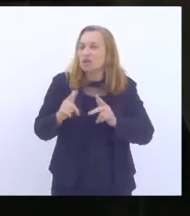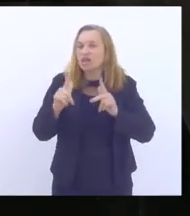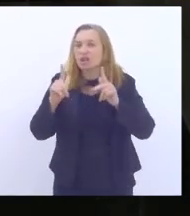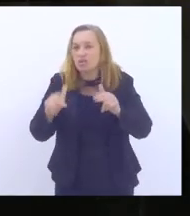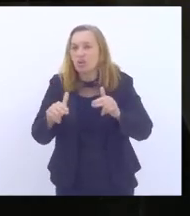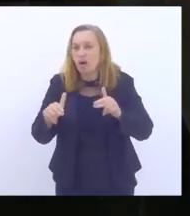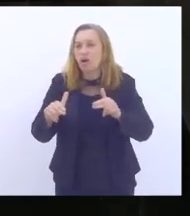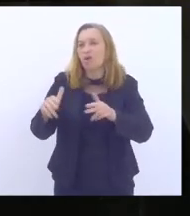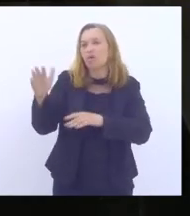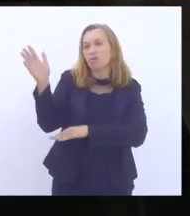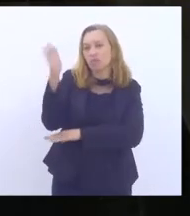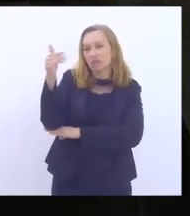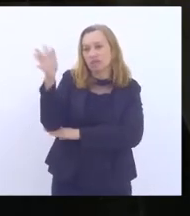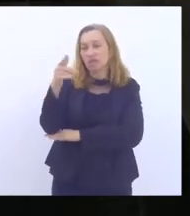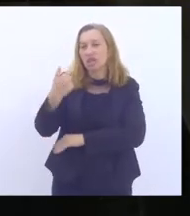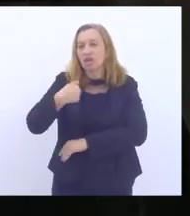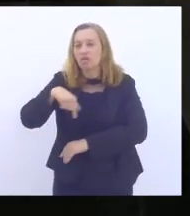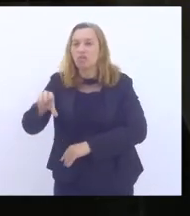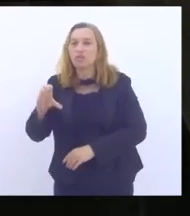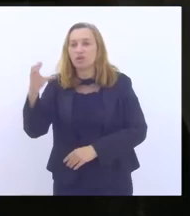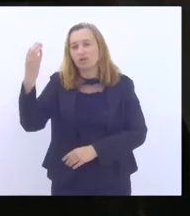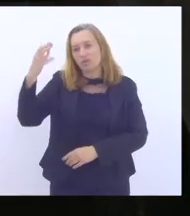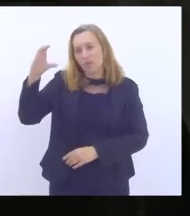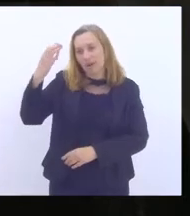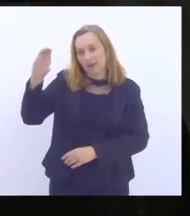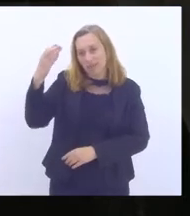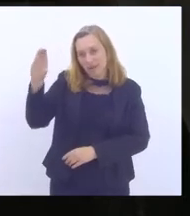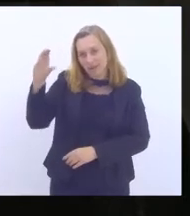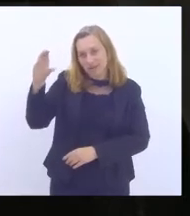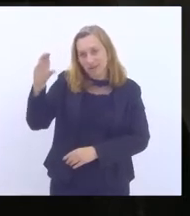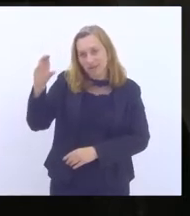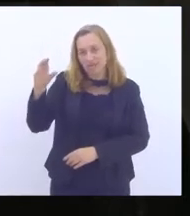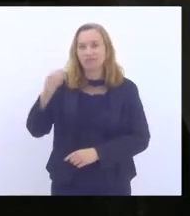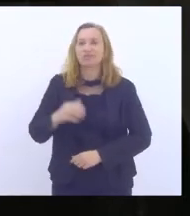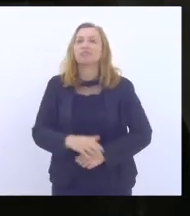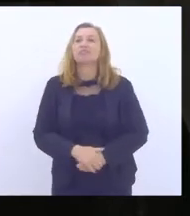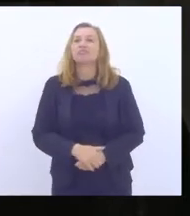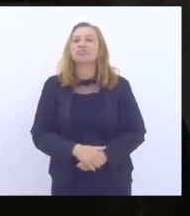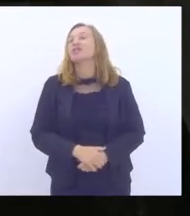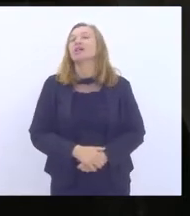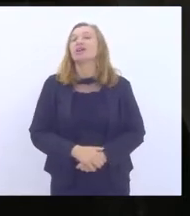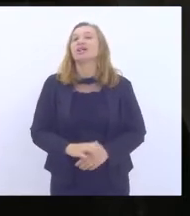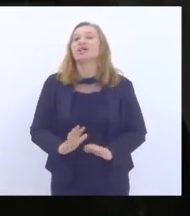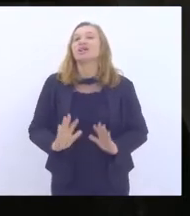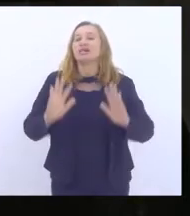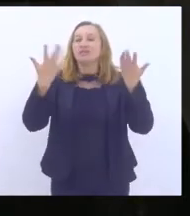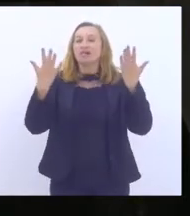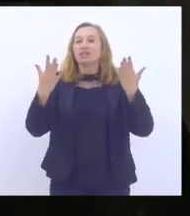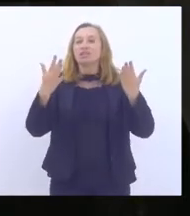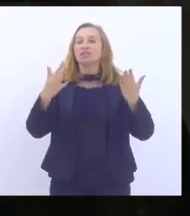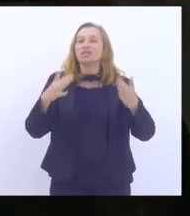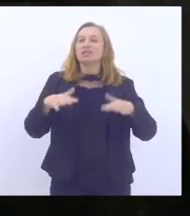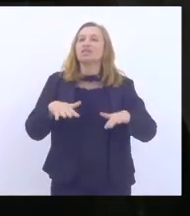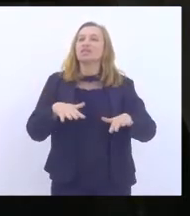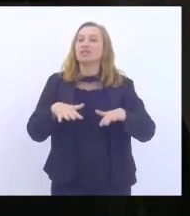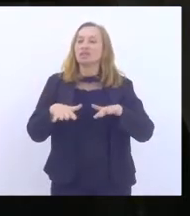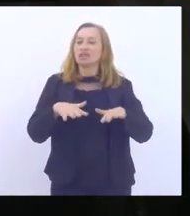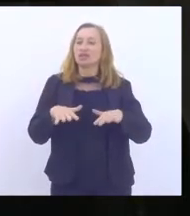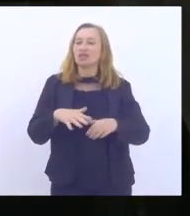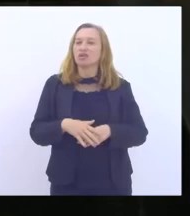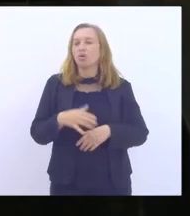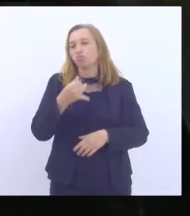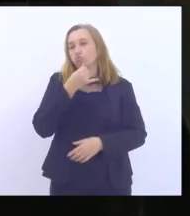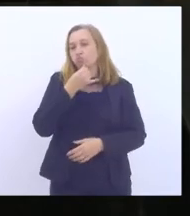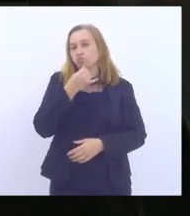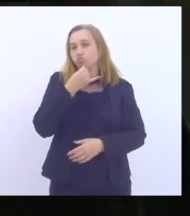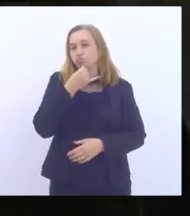Bandeira eu estava em Copacabana e participando lá do evento da manifestação e eu